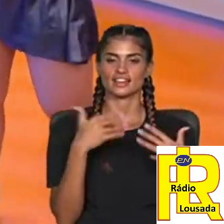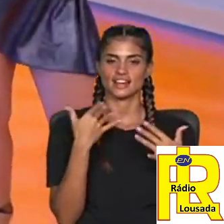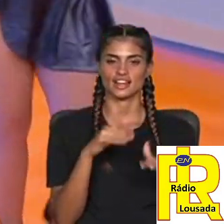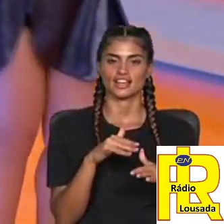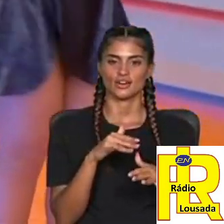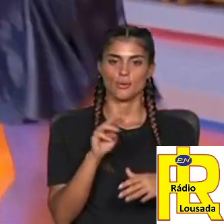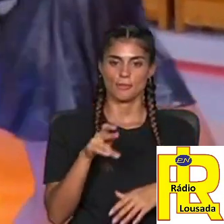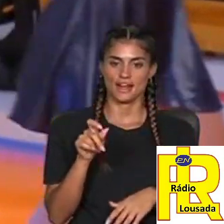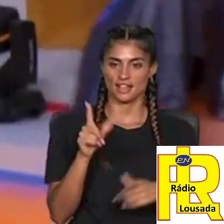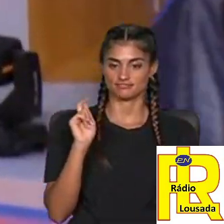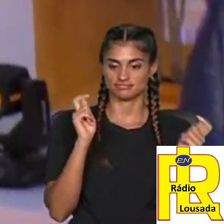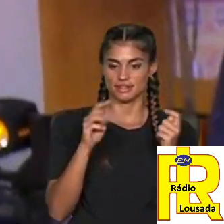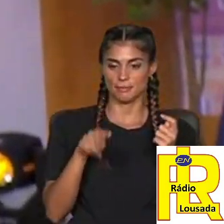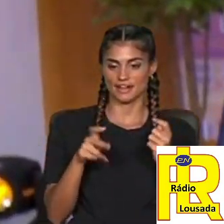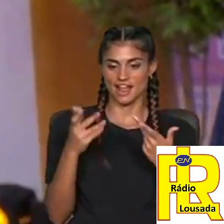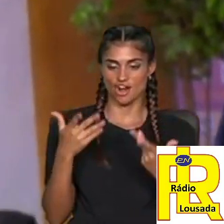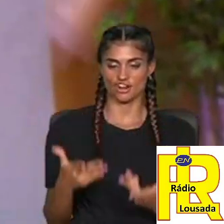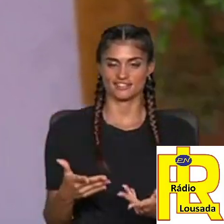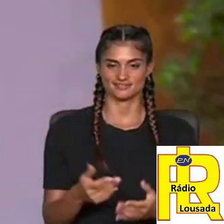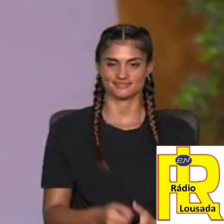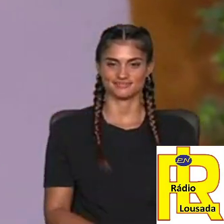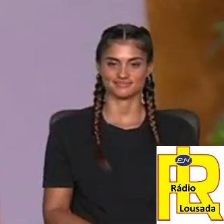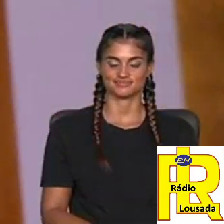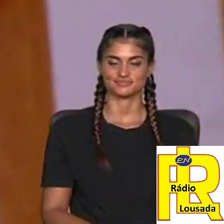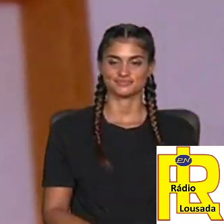Manel já virou, agora mira a Maria.